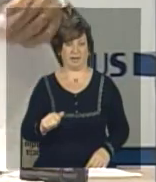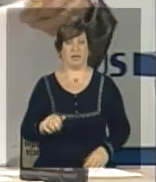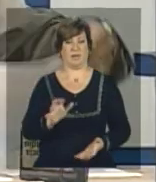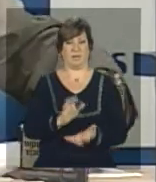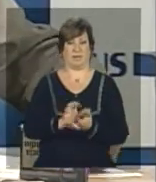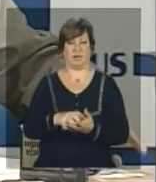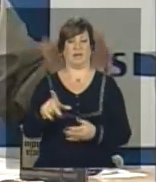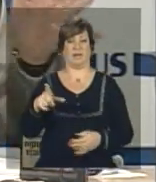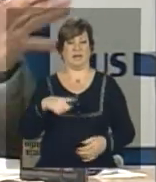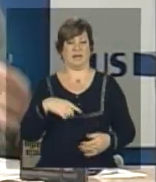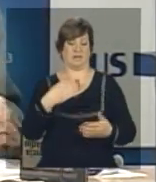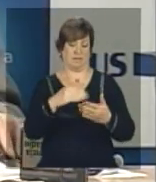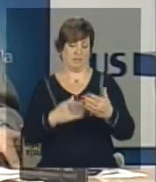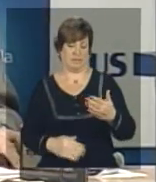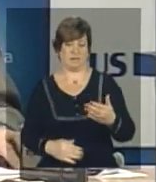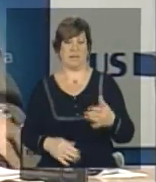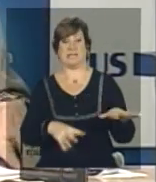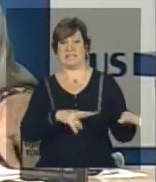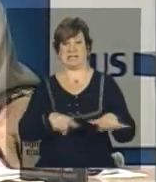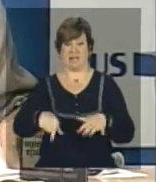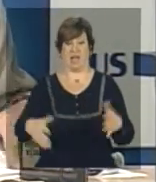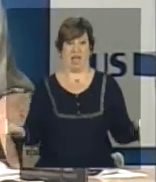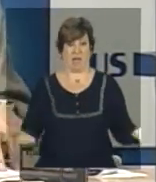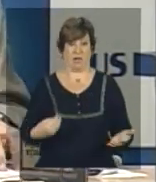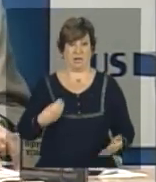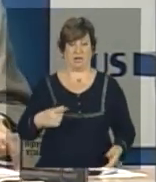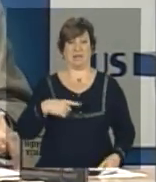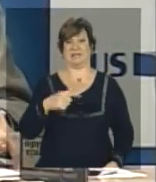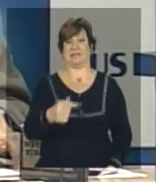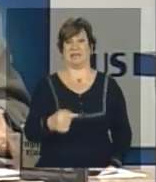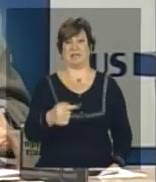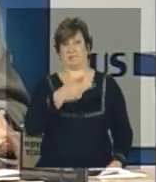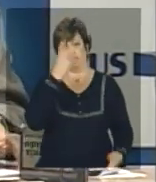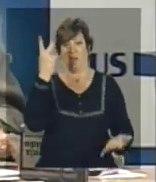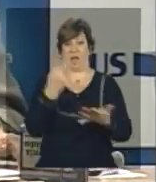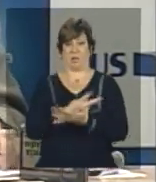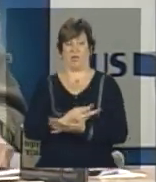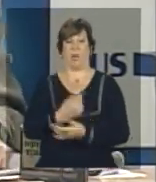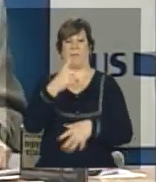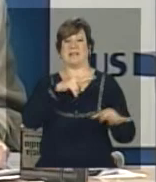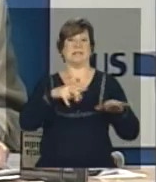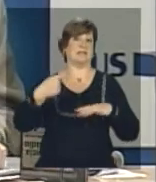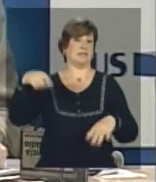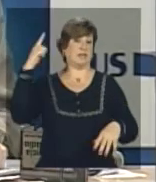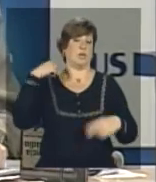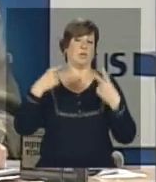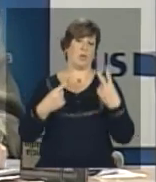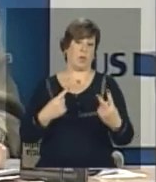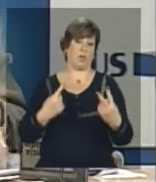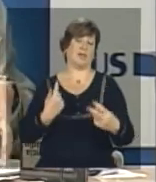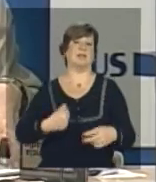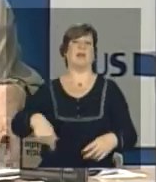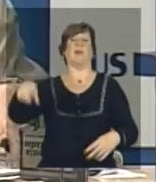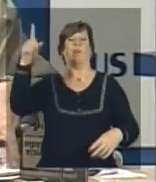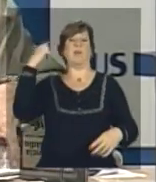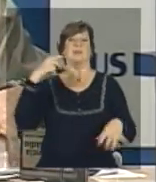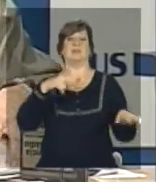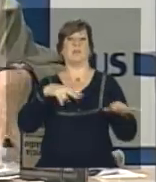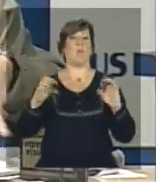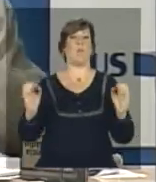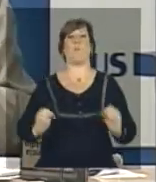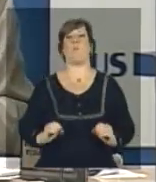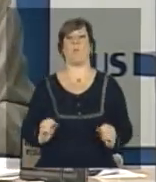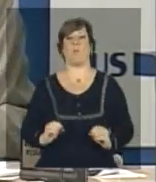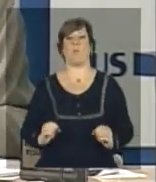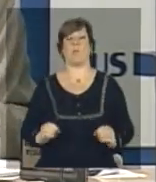dengue. Na semana atual foram 7. Uma semana atrás foram 2, na outra semana não tinha